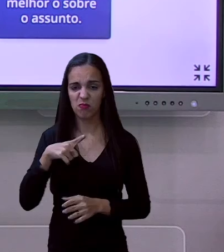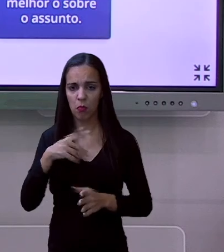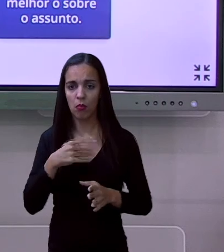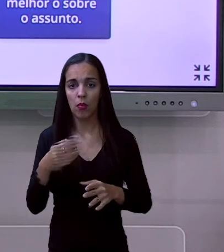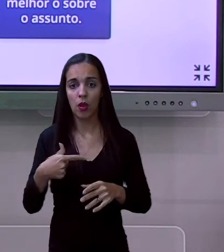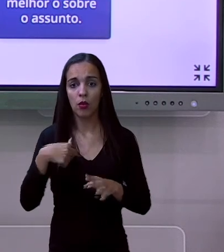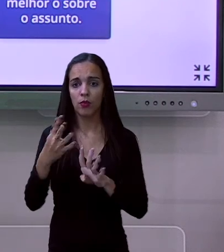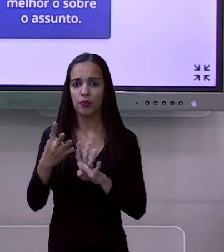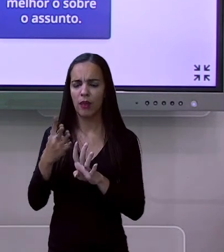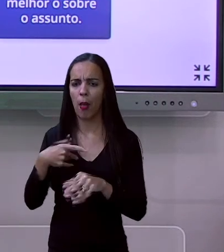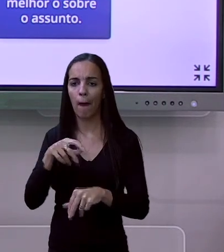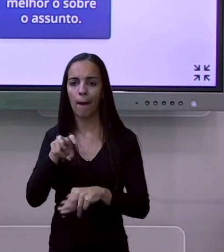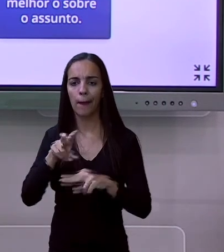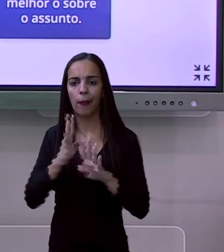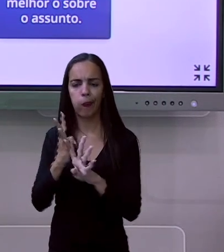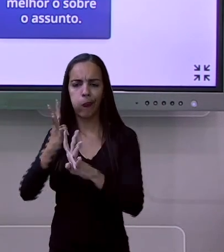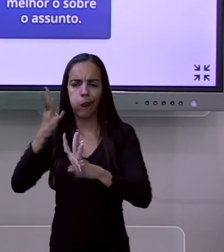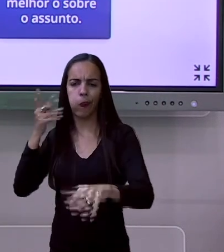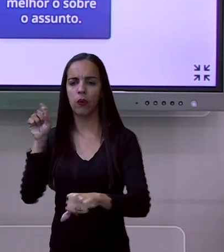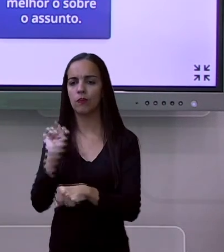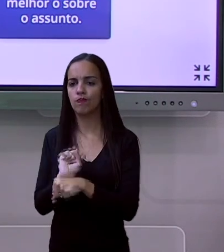colocaram na fila de espera.